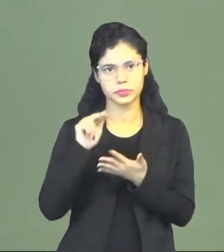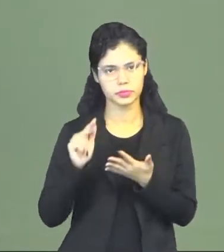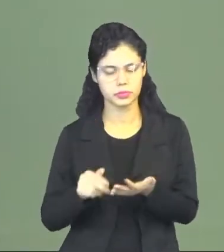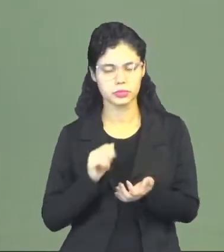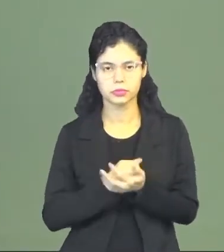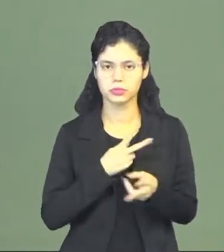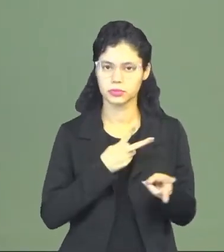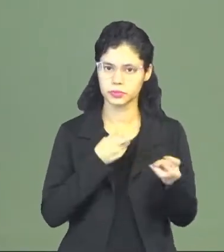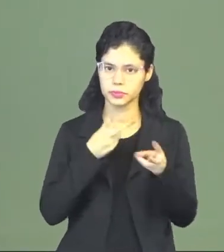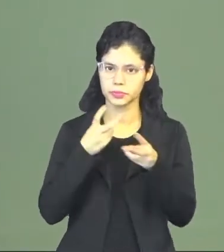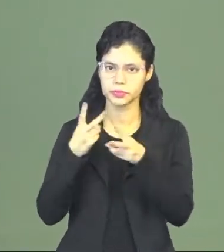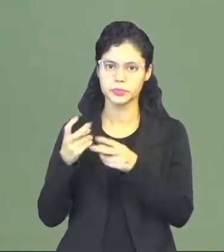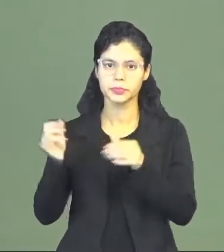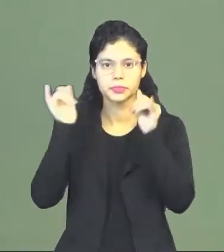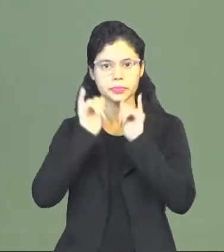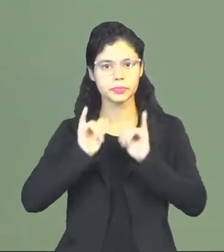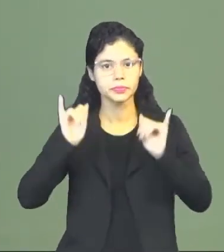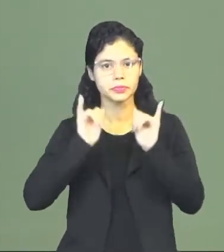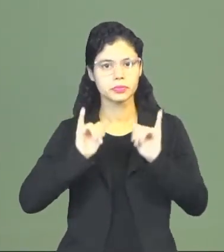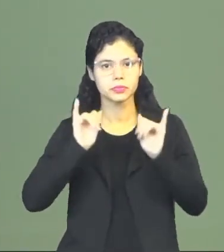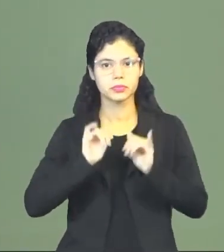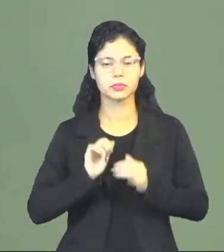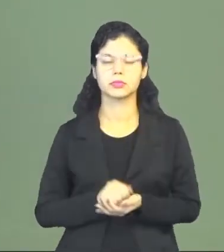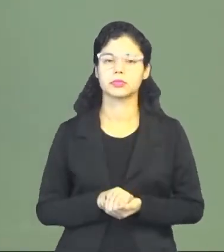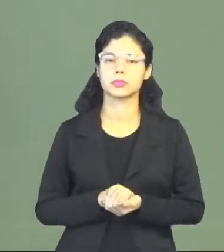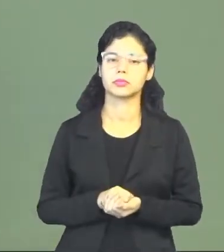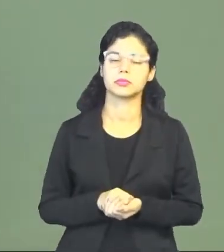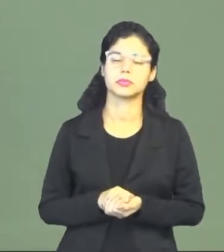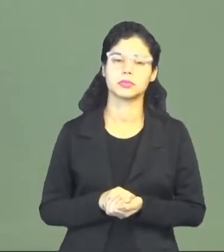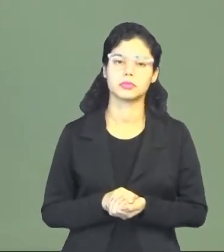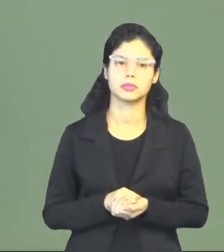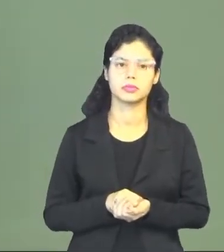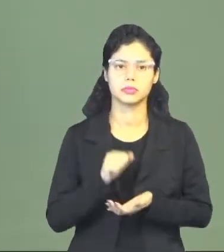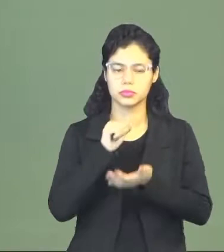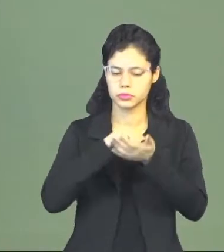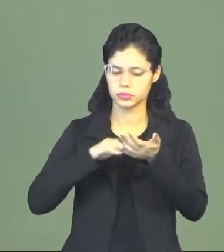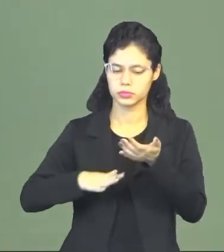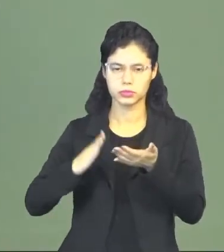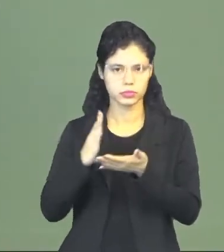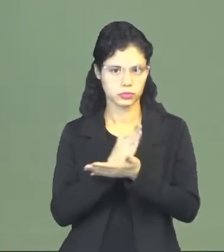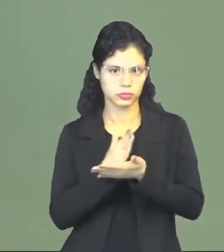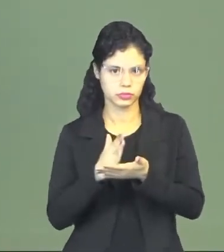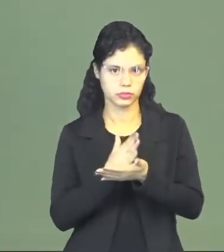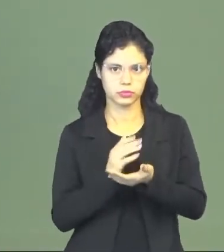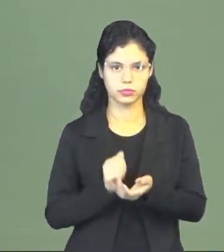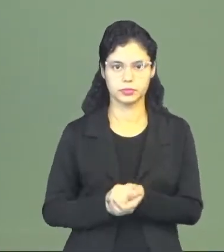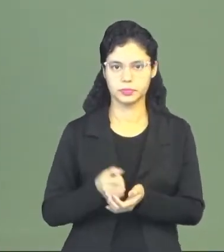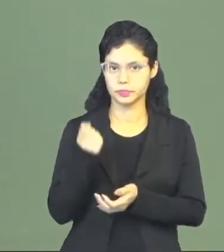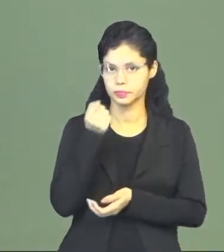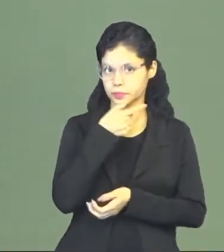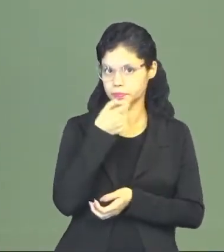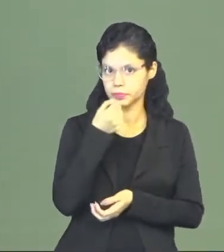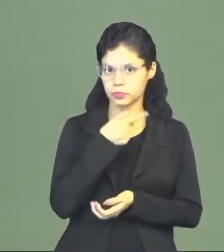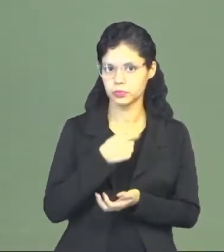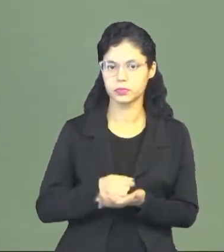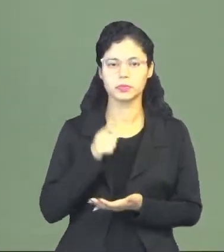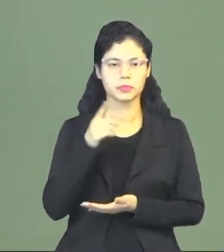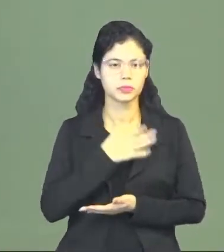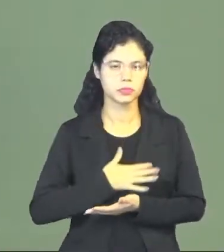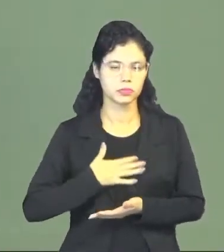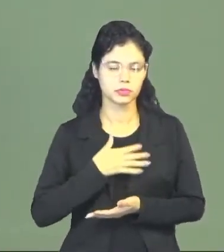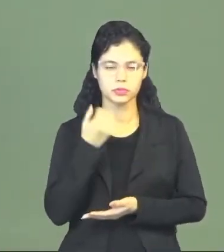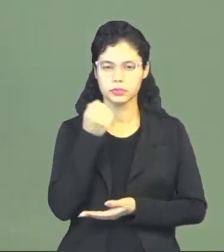conseguir perceber essas informações. Vamos fazer algumas atividades. E o texto que eu trouxe para vocês é uma piada. Vocês gostam de